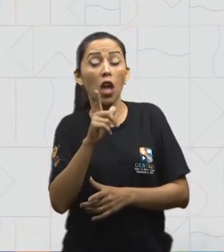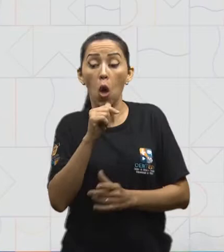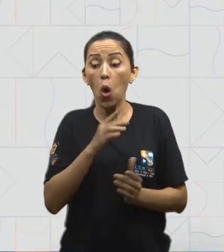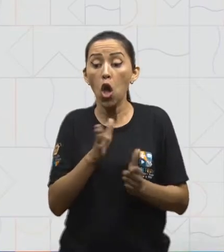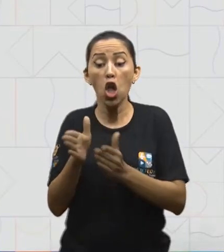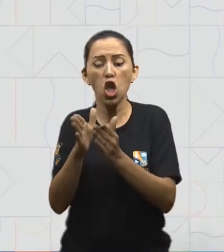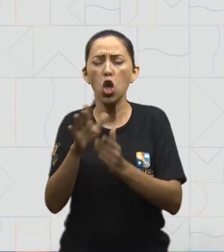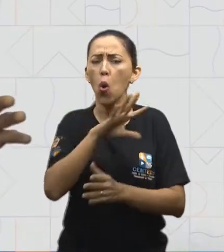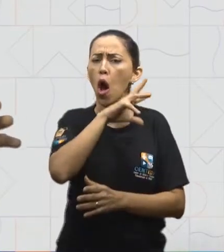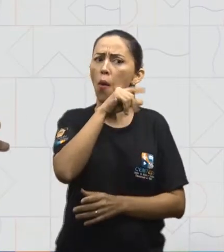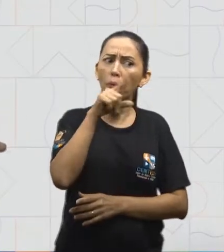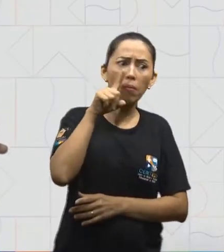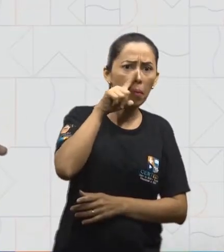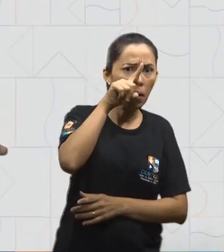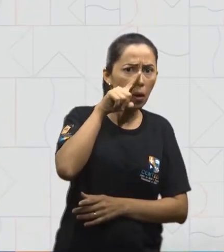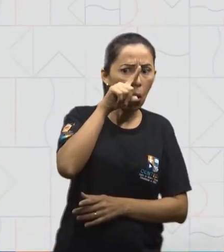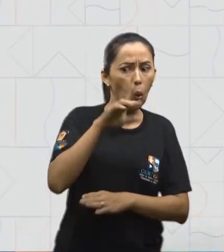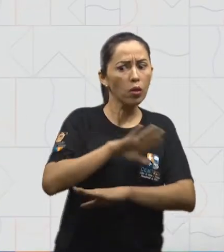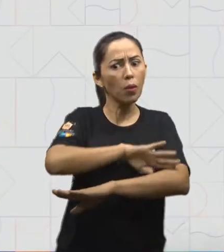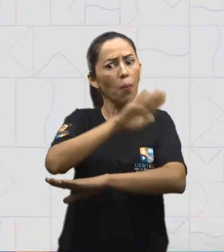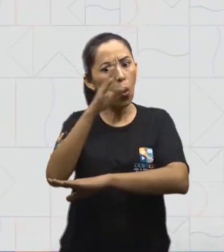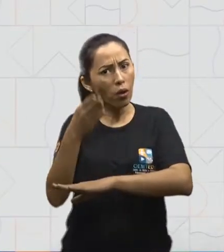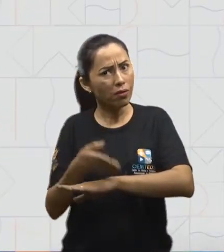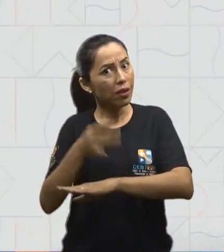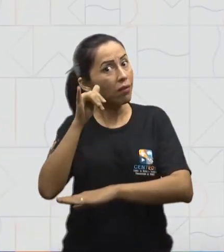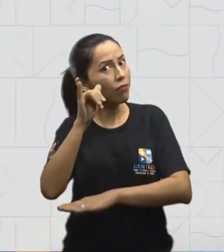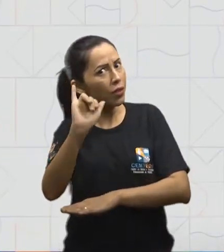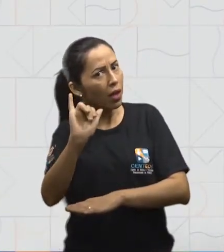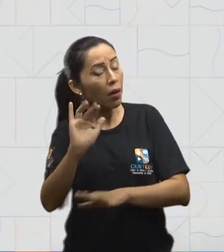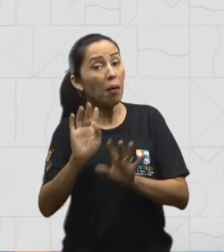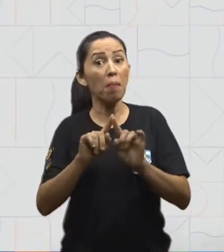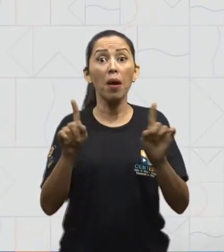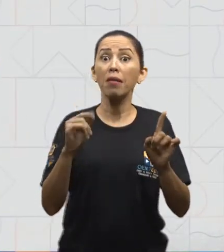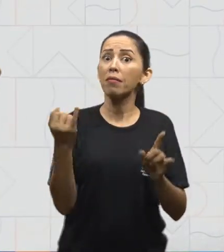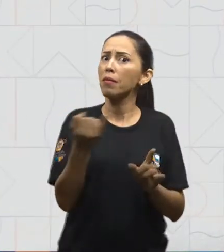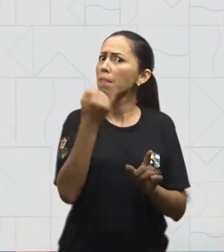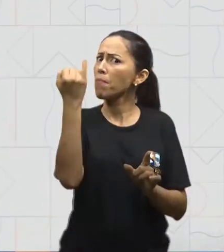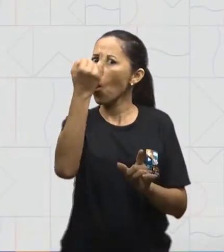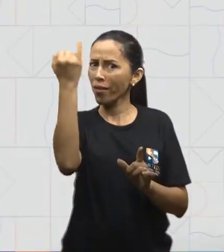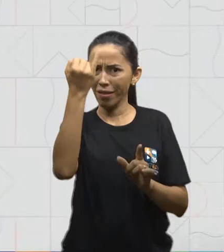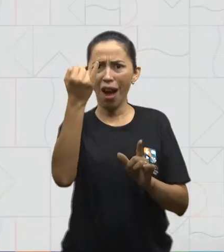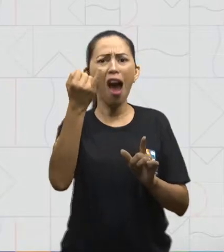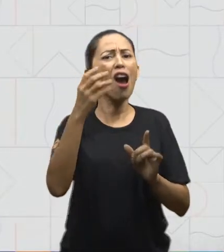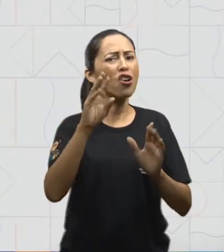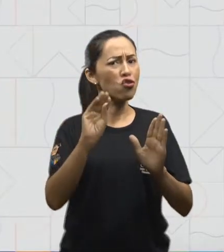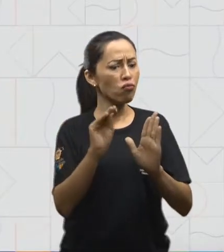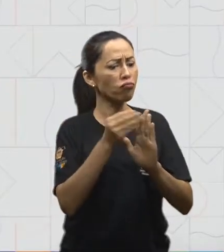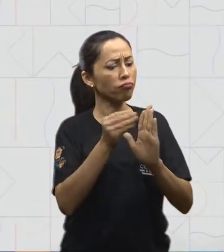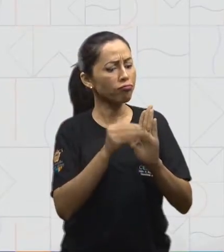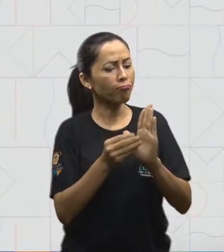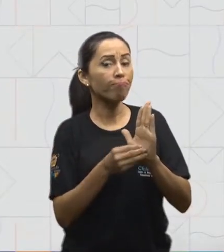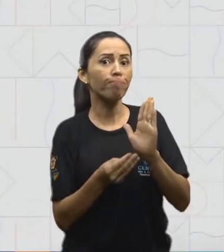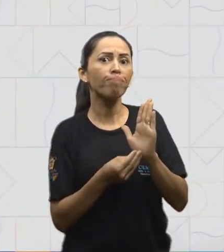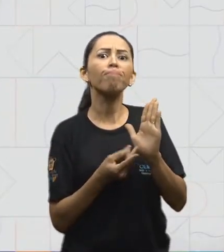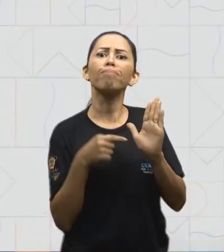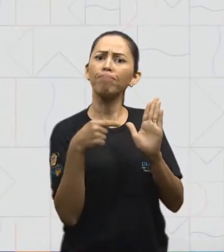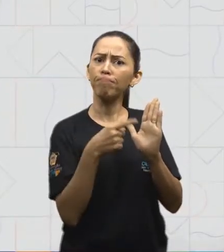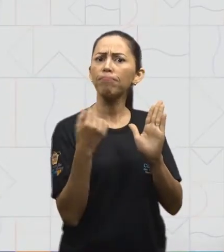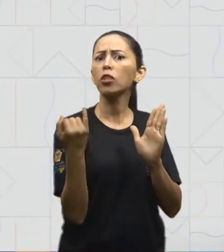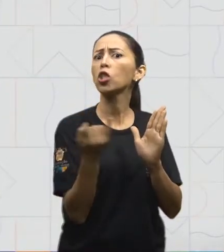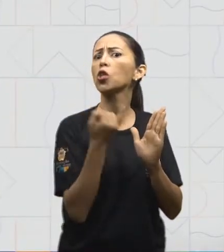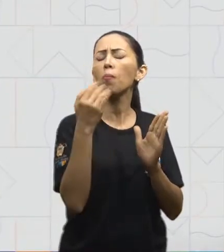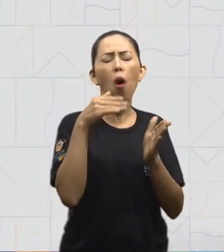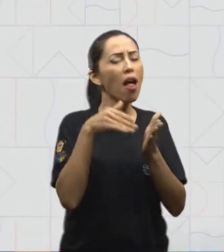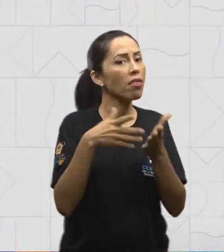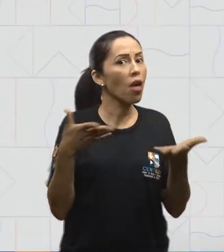animais selvagens, montanhas. Mas é importante dizer que registros como esse, deixado para Joãozinho, são até